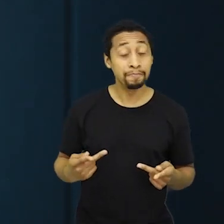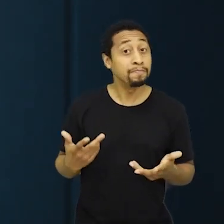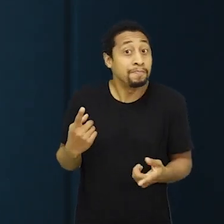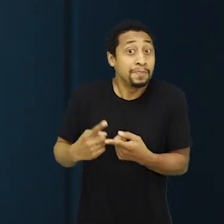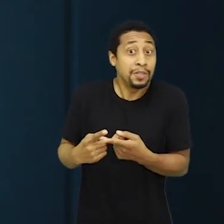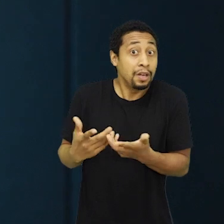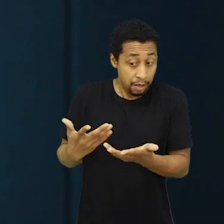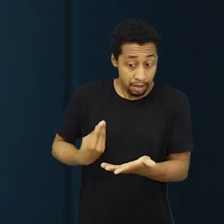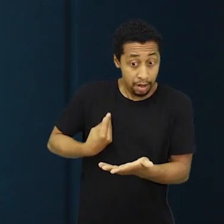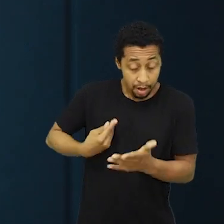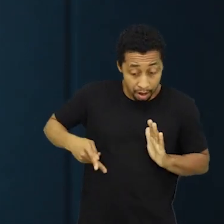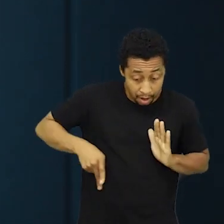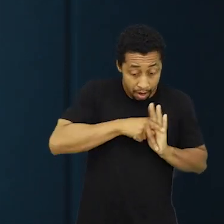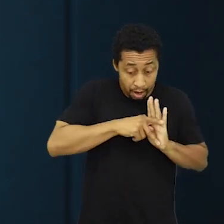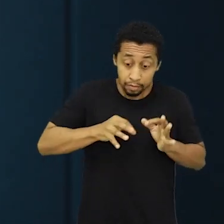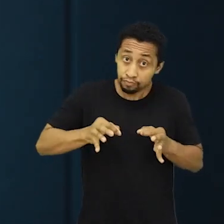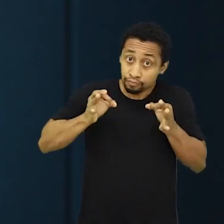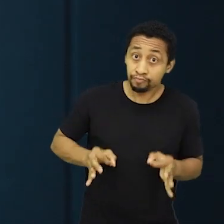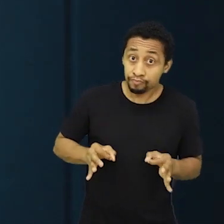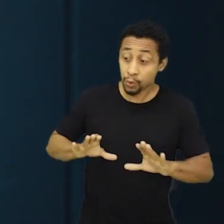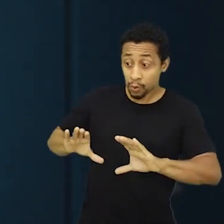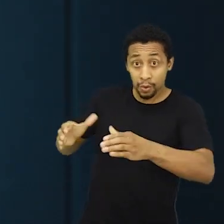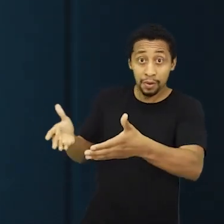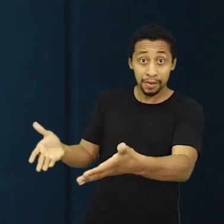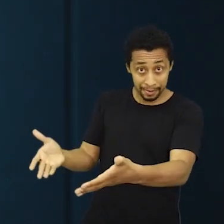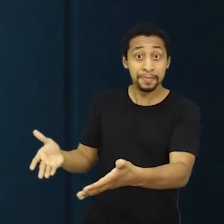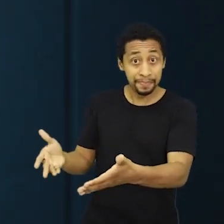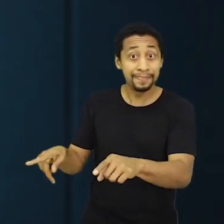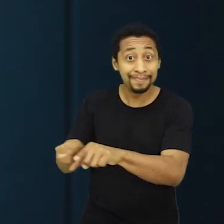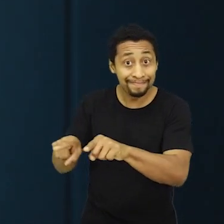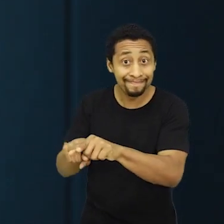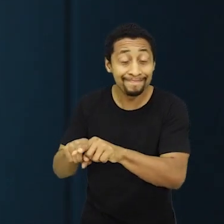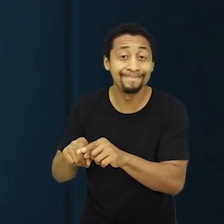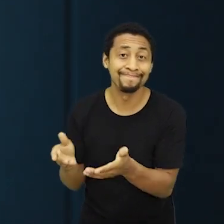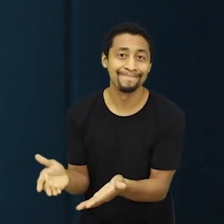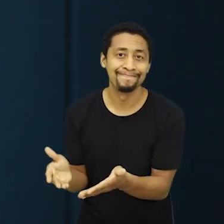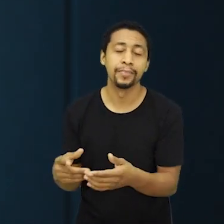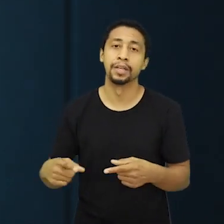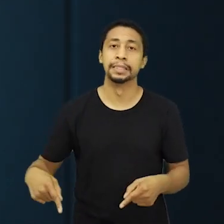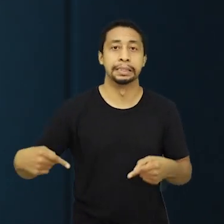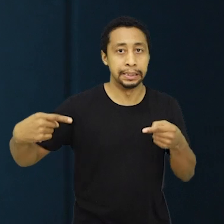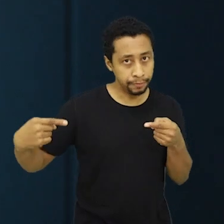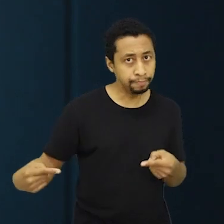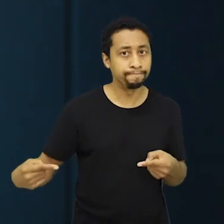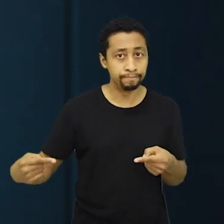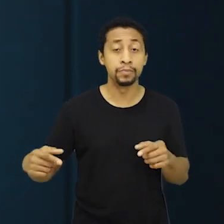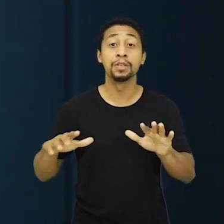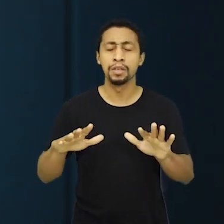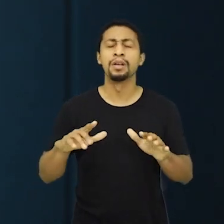dignidade da sua própria vida, da sua comunidade. Esse eu acho que é um dos desafios. Eu acho que a gente também tem